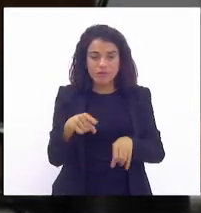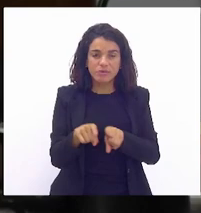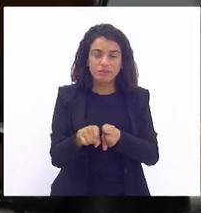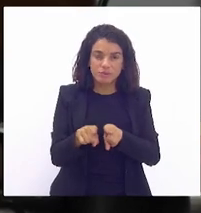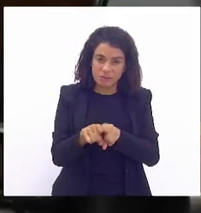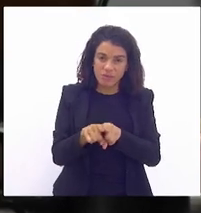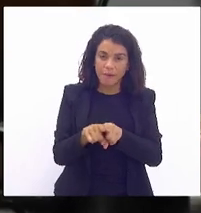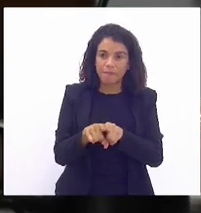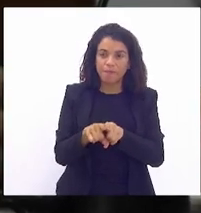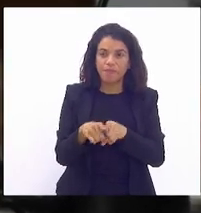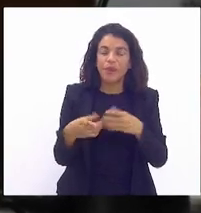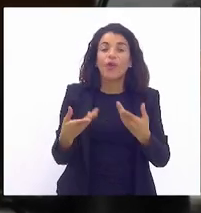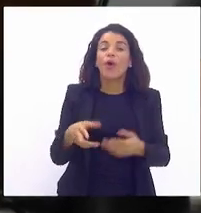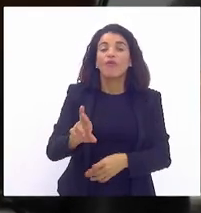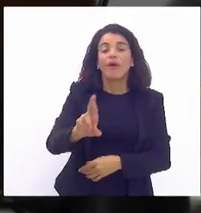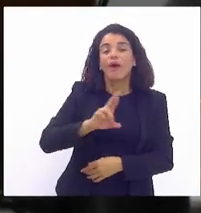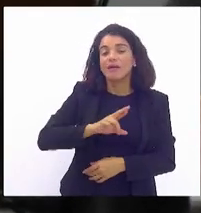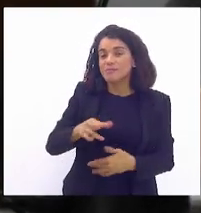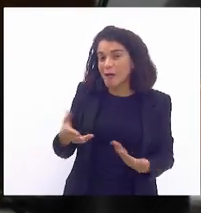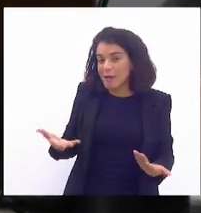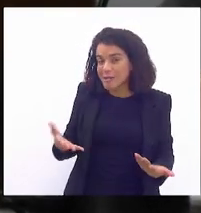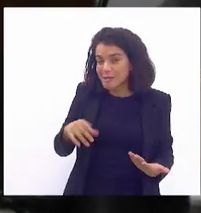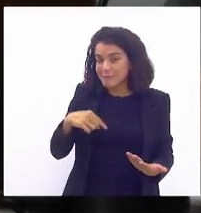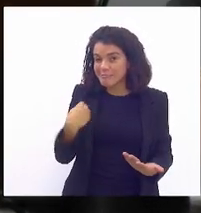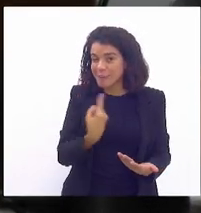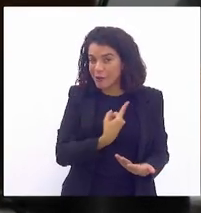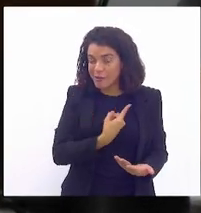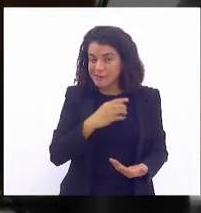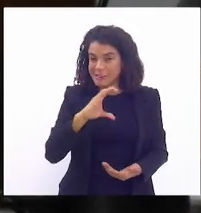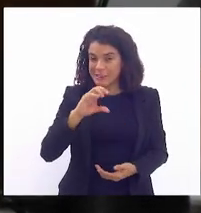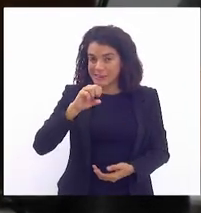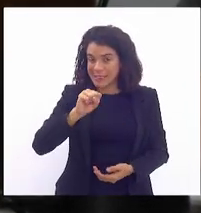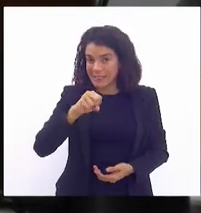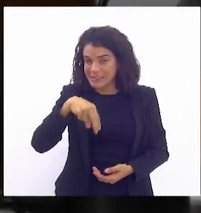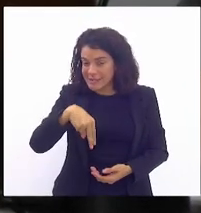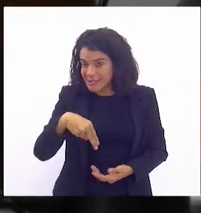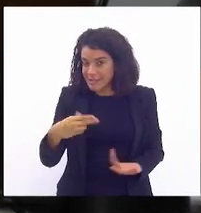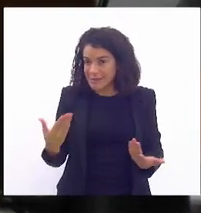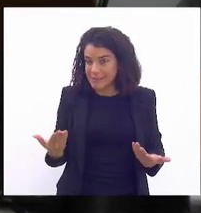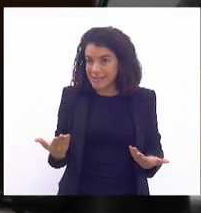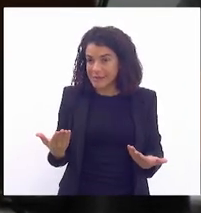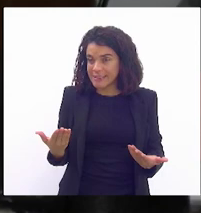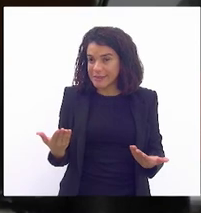E a resposta que a gente tem da CSN